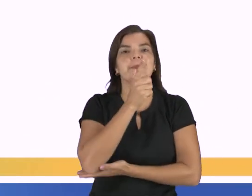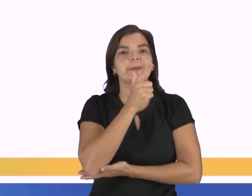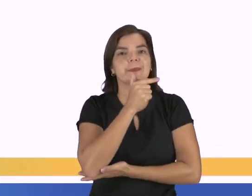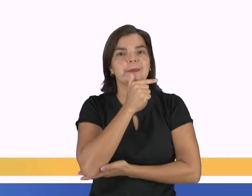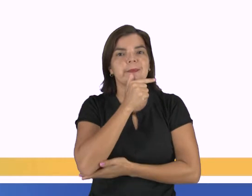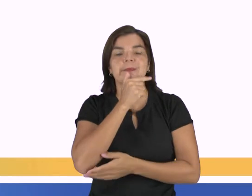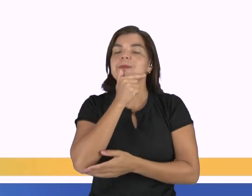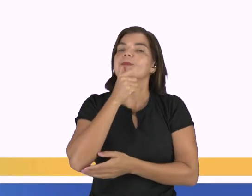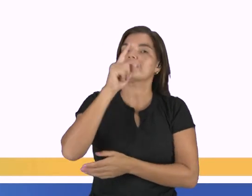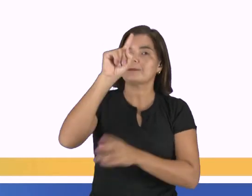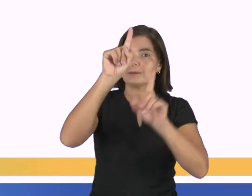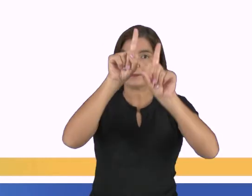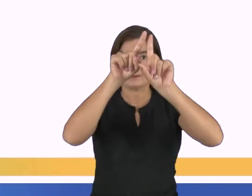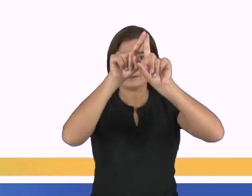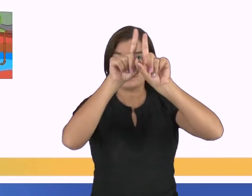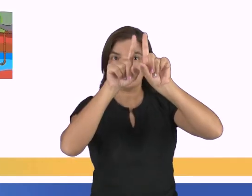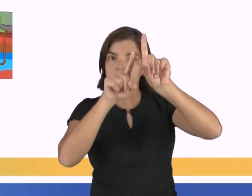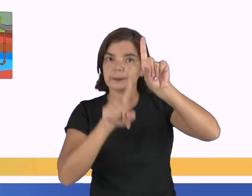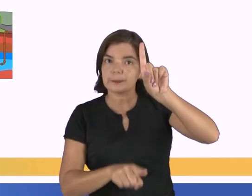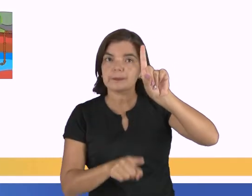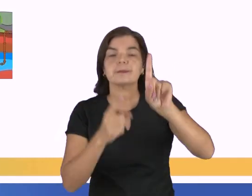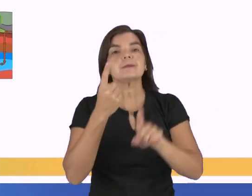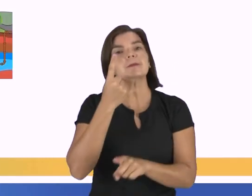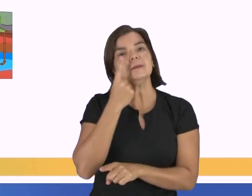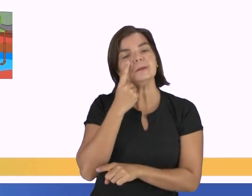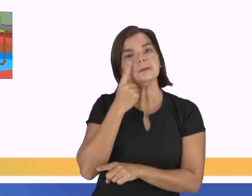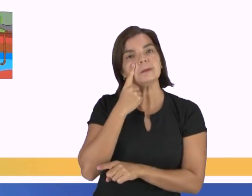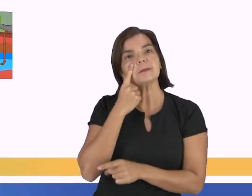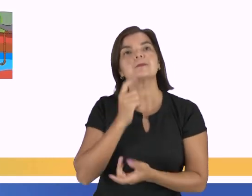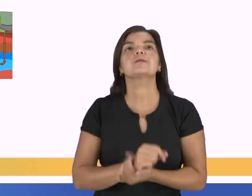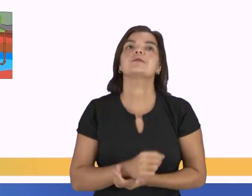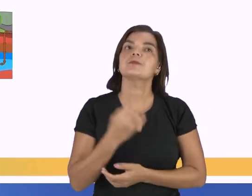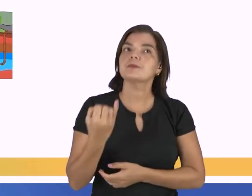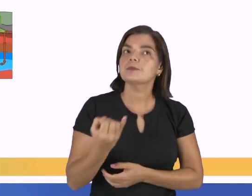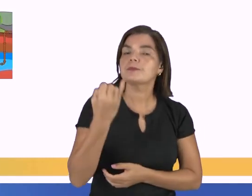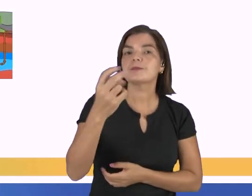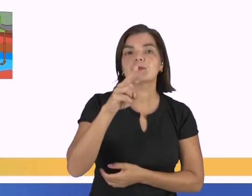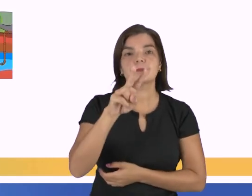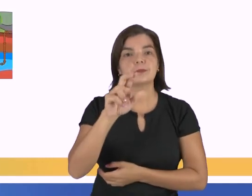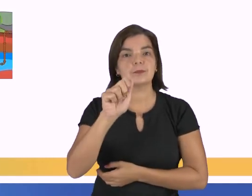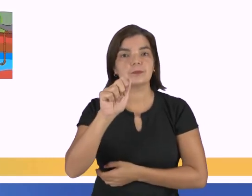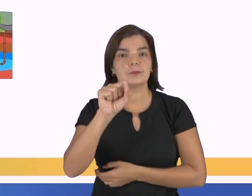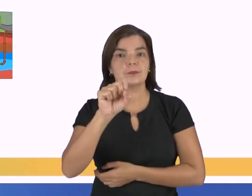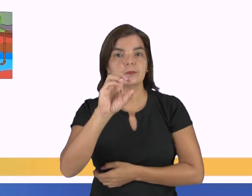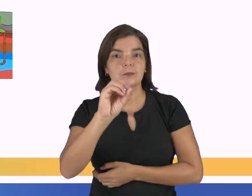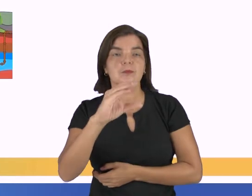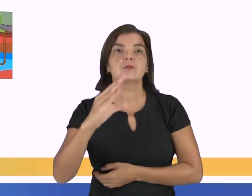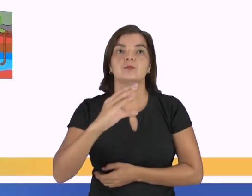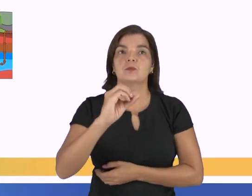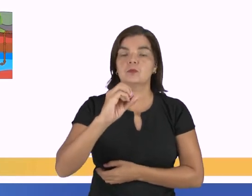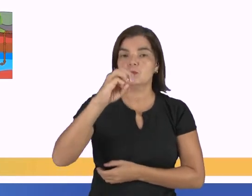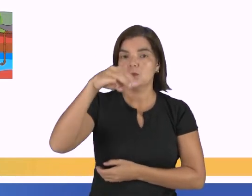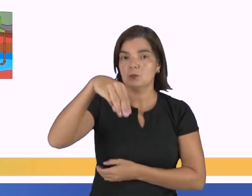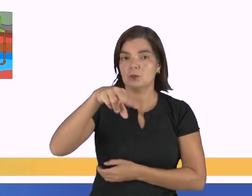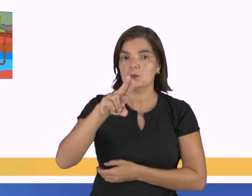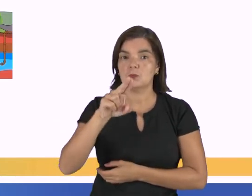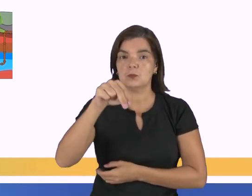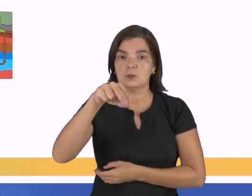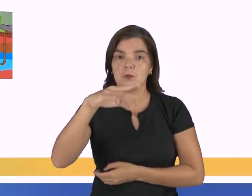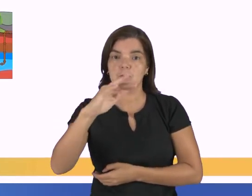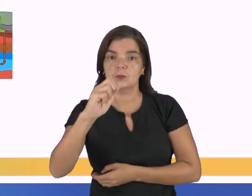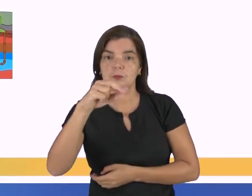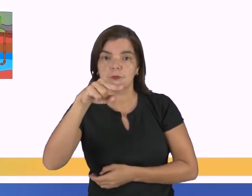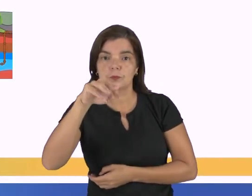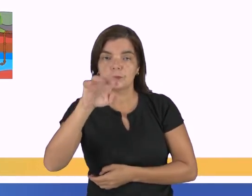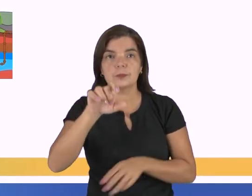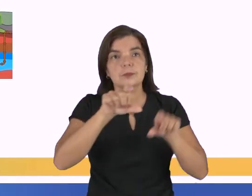vai descer. E aí, a gente já entra nesse conceito bem importante que é o conceito dos vasos comunicantes. Ou seja, os tubos